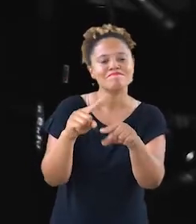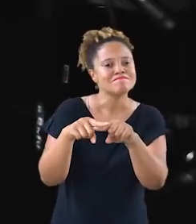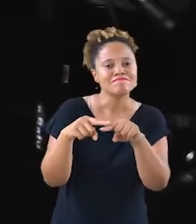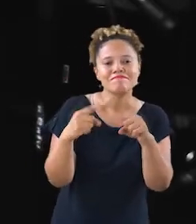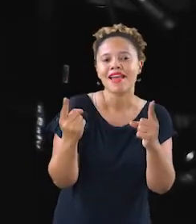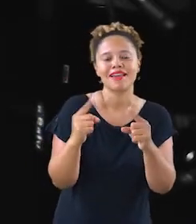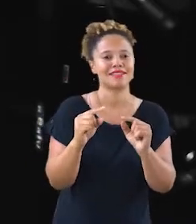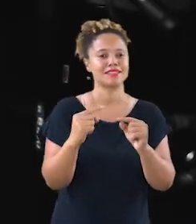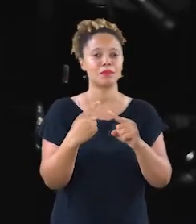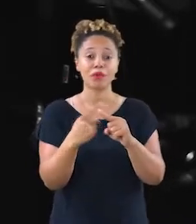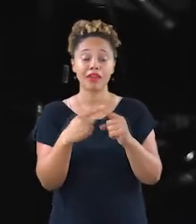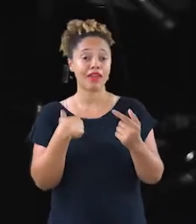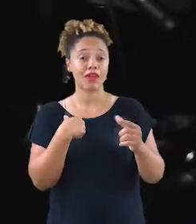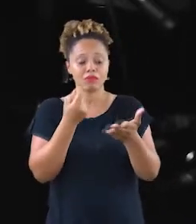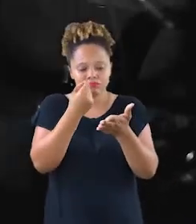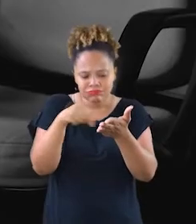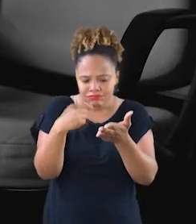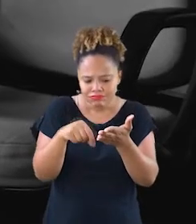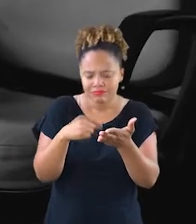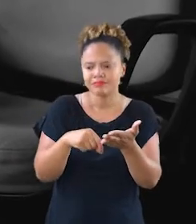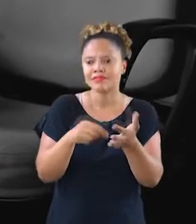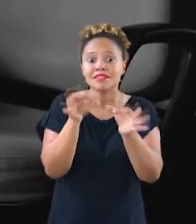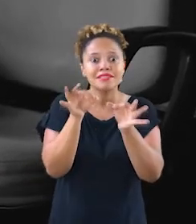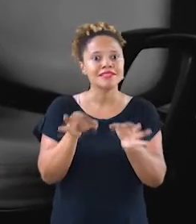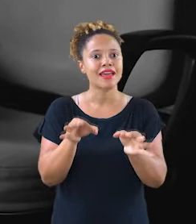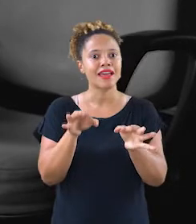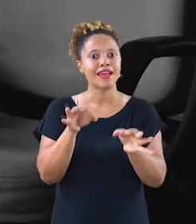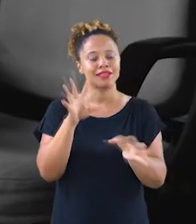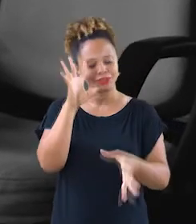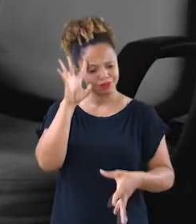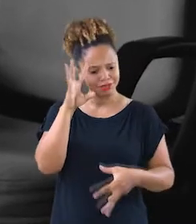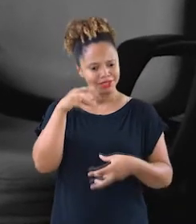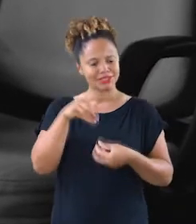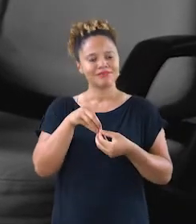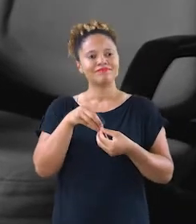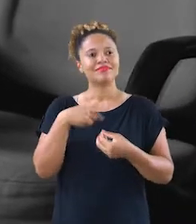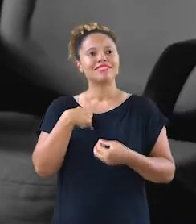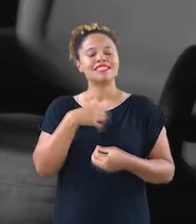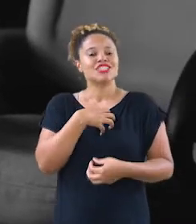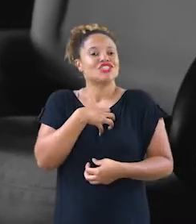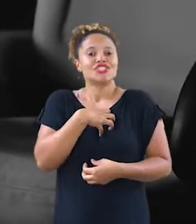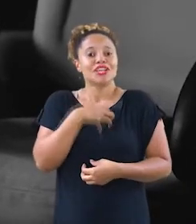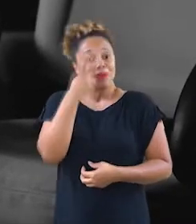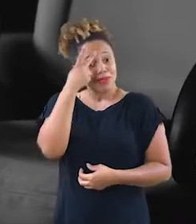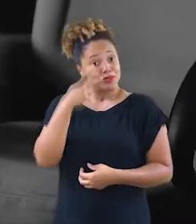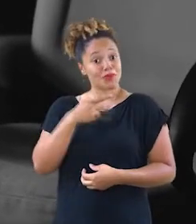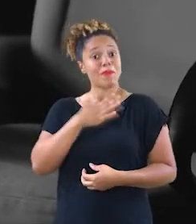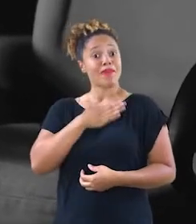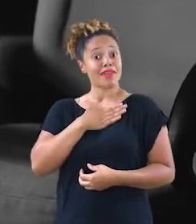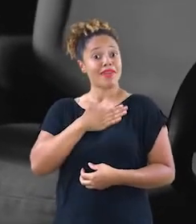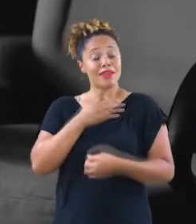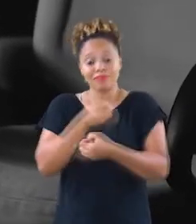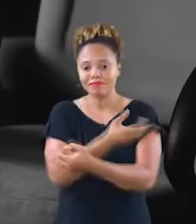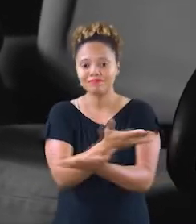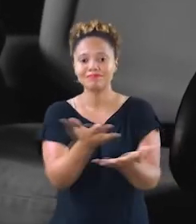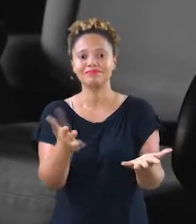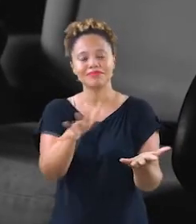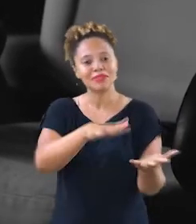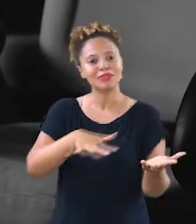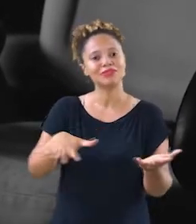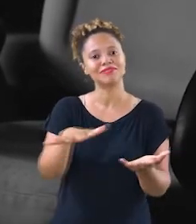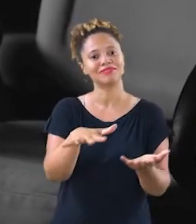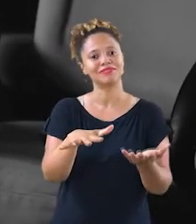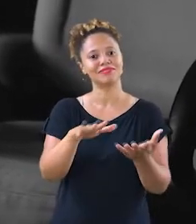que a forma que eu escrevia, que eu fazia, era a interpretação, o jeito que eu gostaria de estar tocando algum choro, por